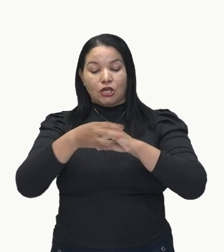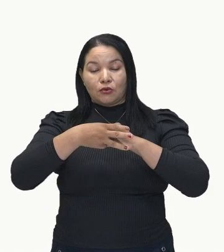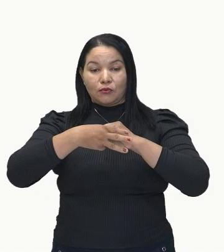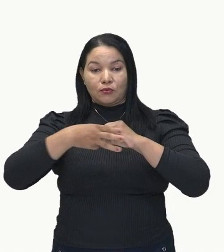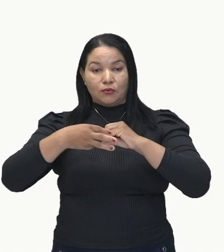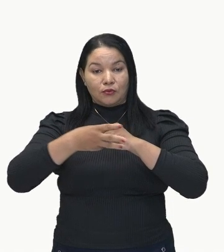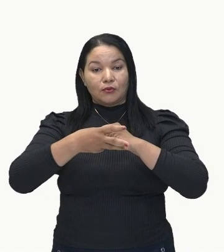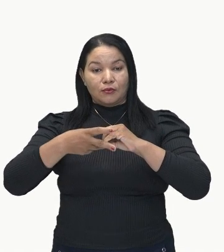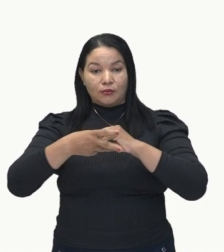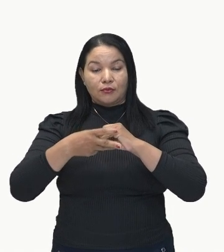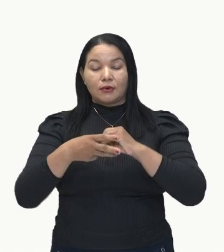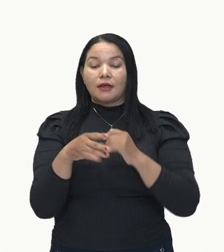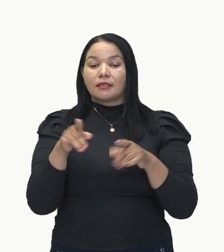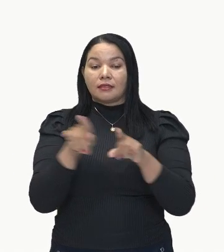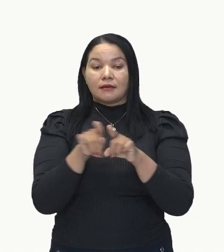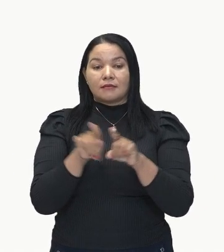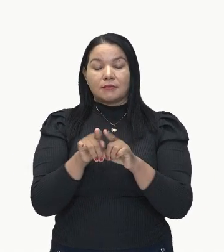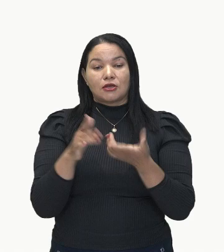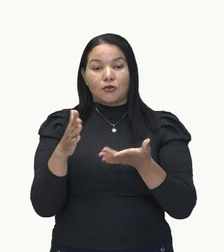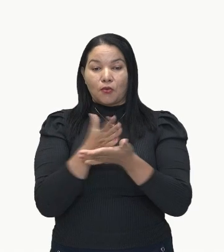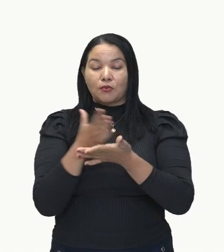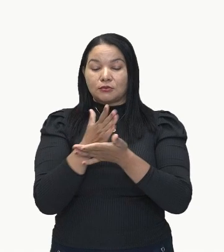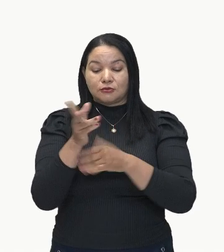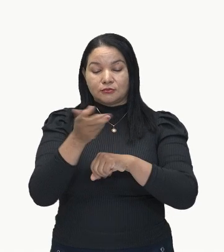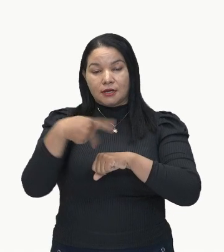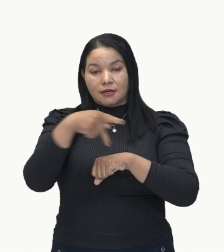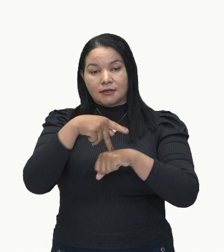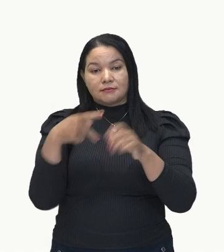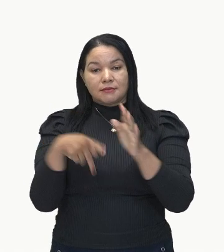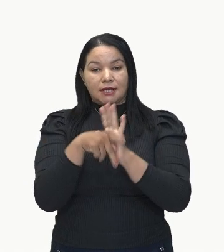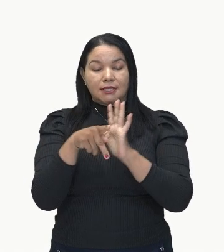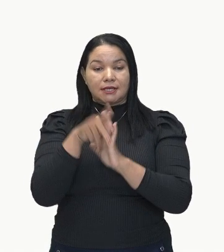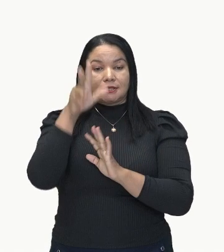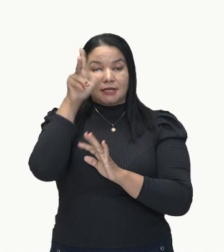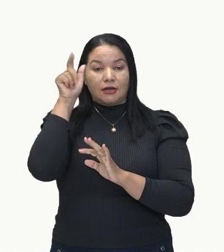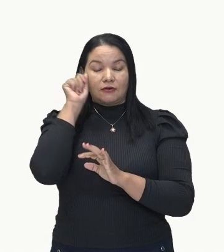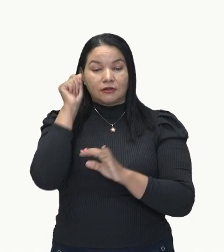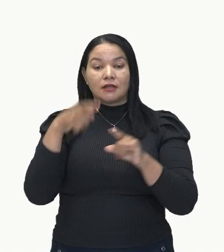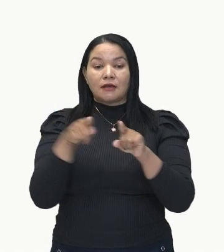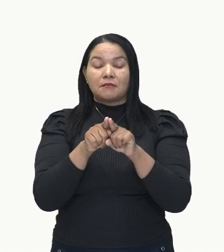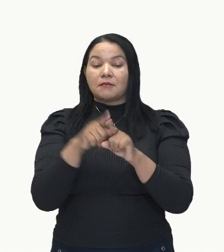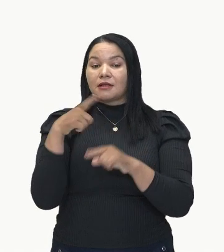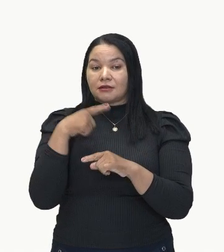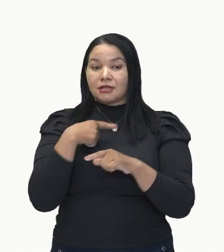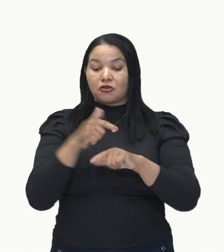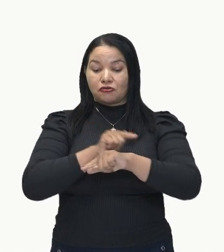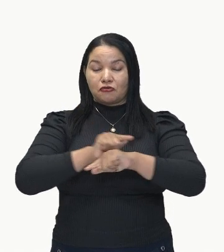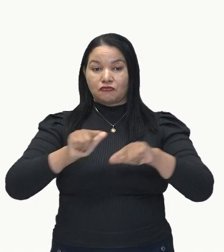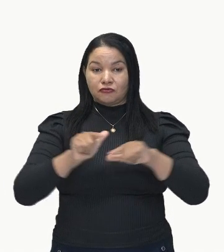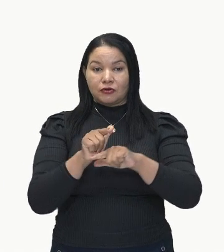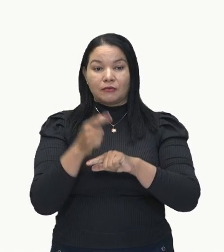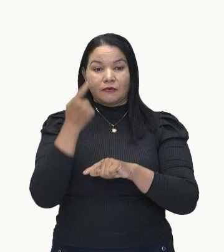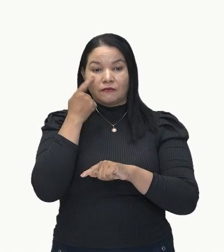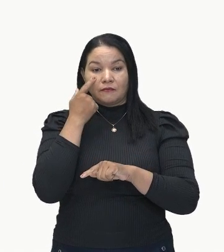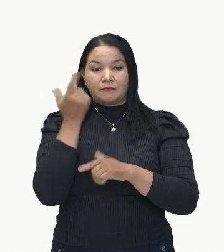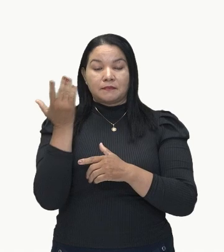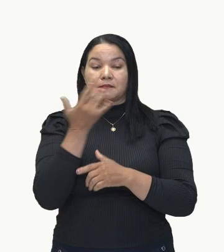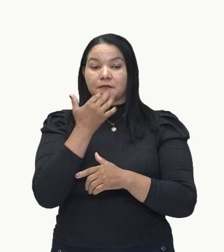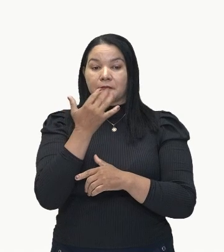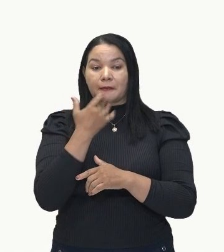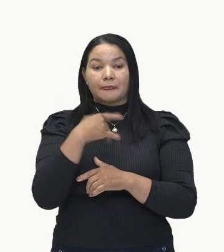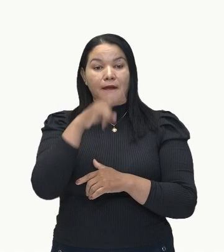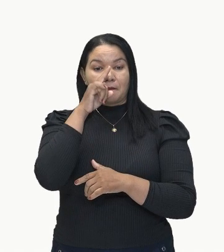aqui desses países africanos, mas também teremos áreas desérticas, né? Como a área do deserto do